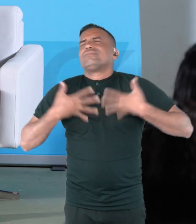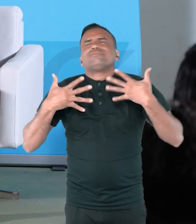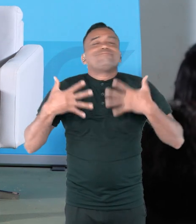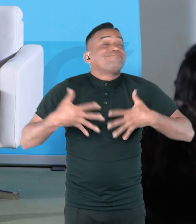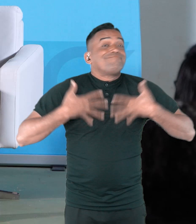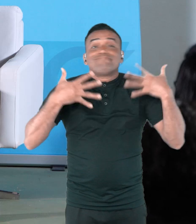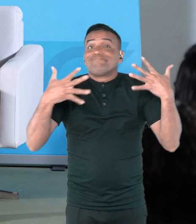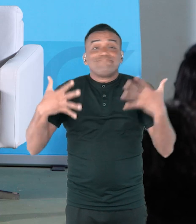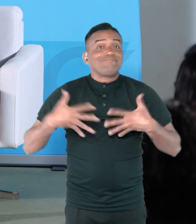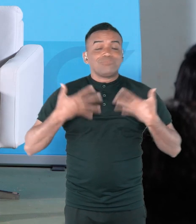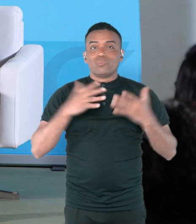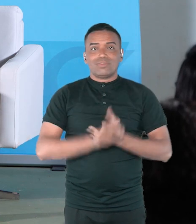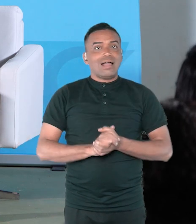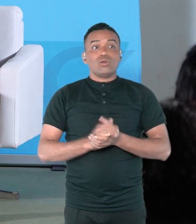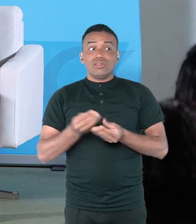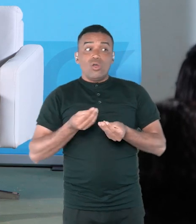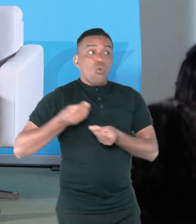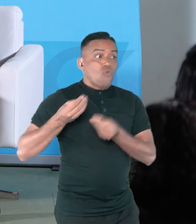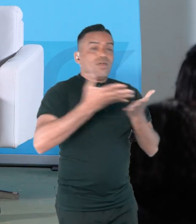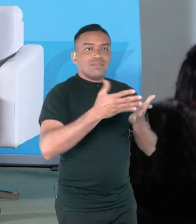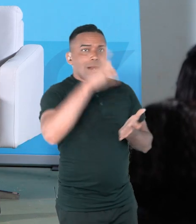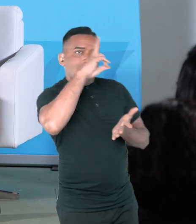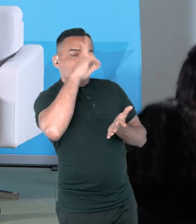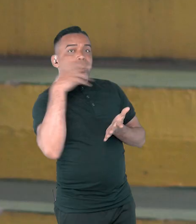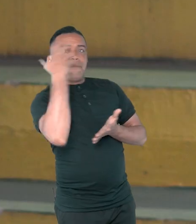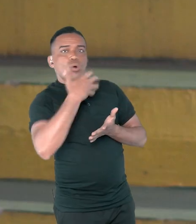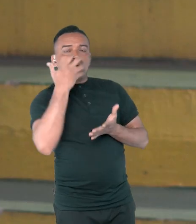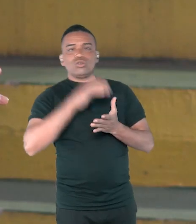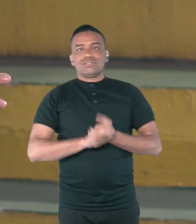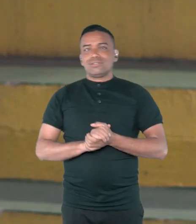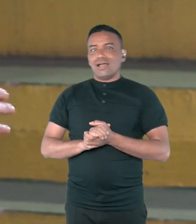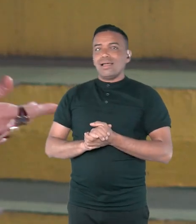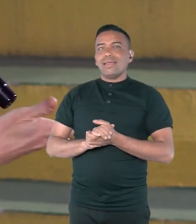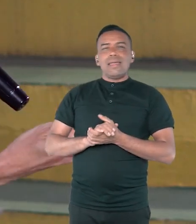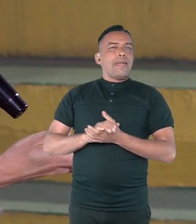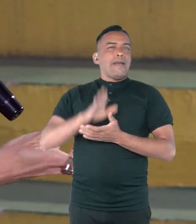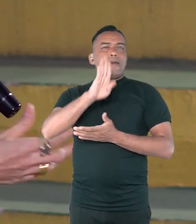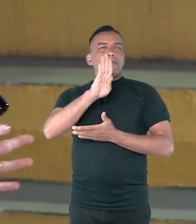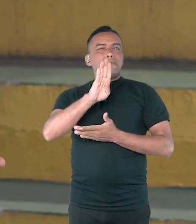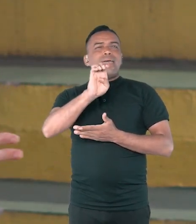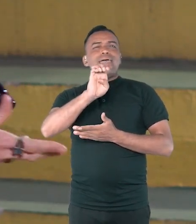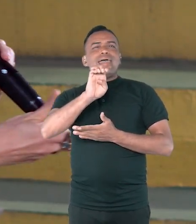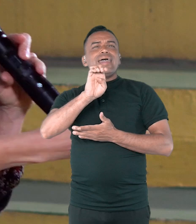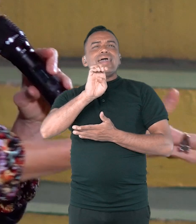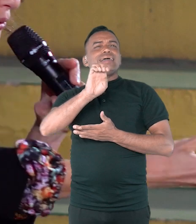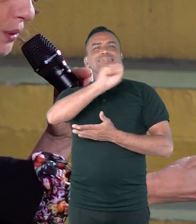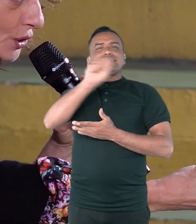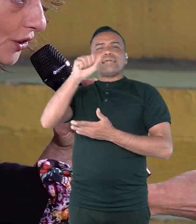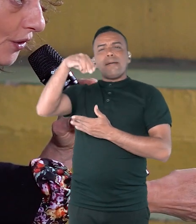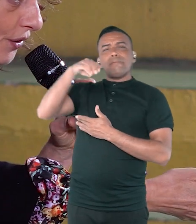alegria. Tentei lembrá-la de outras músicas. Aí eu vou cantando. Bésame,